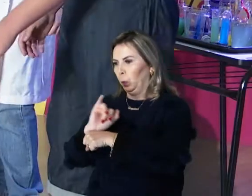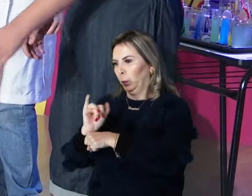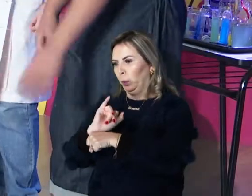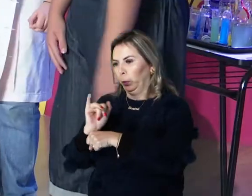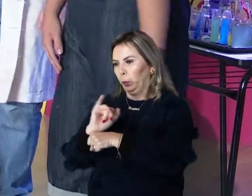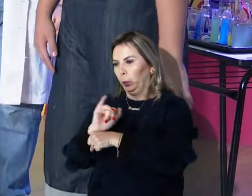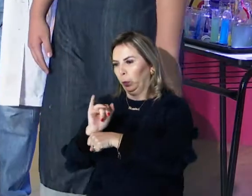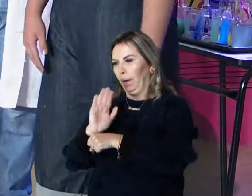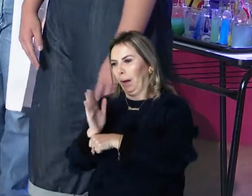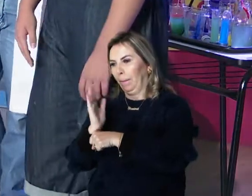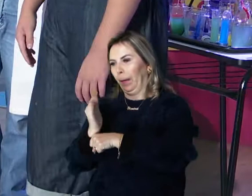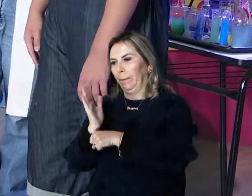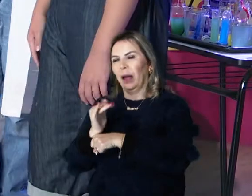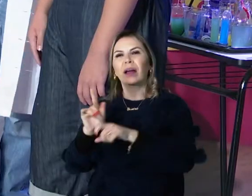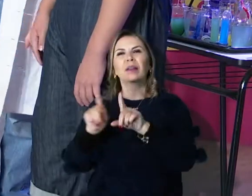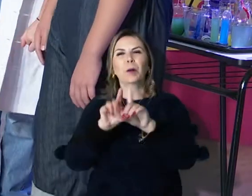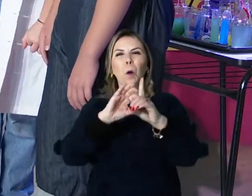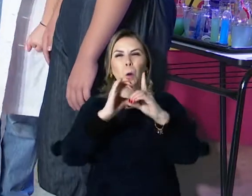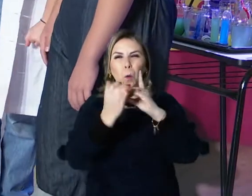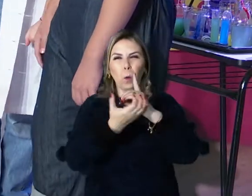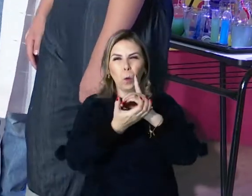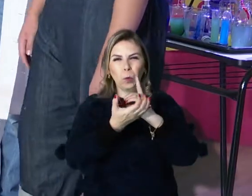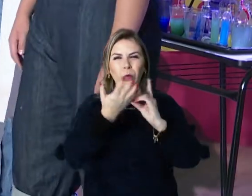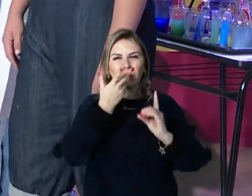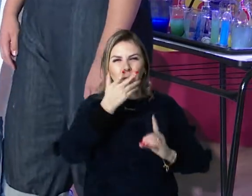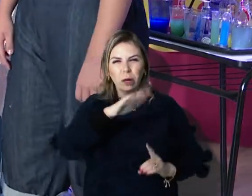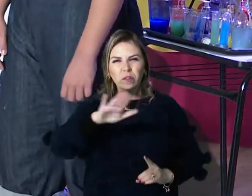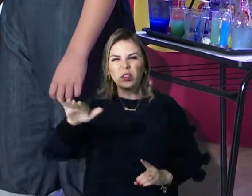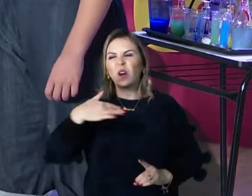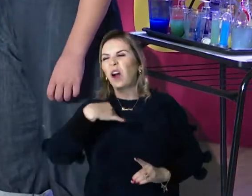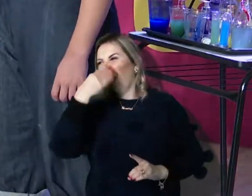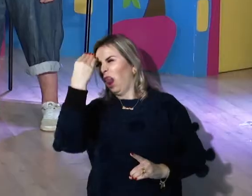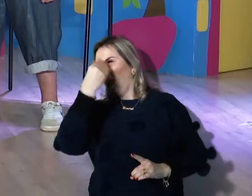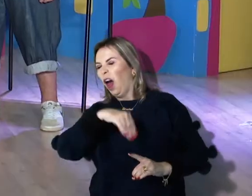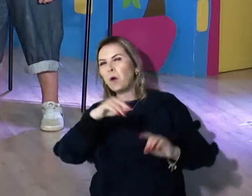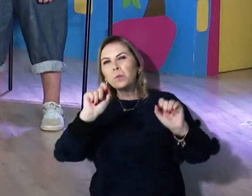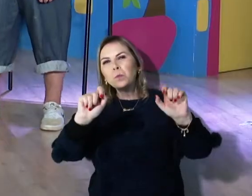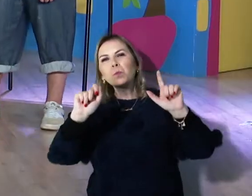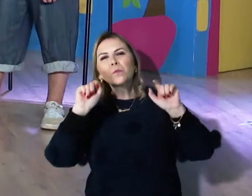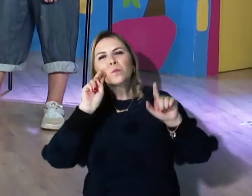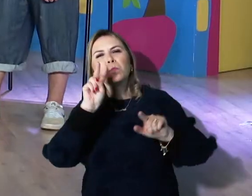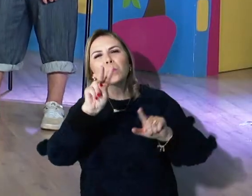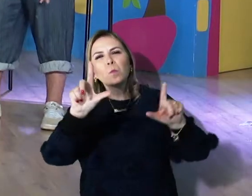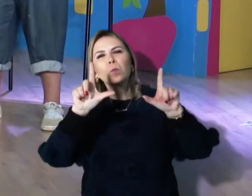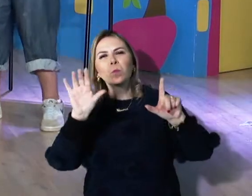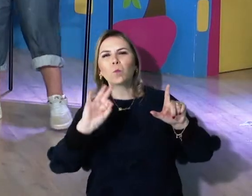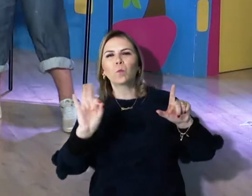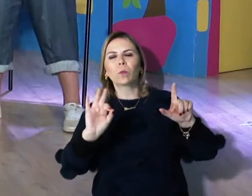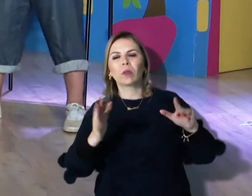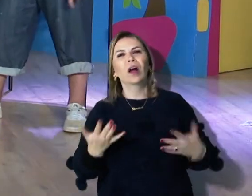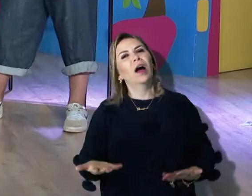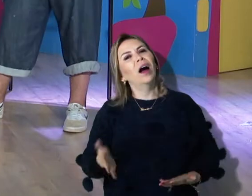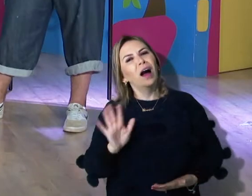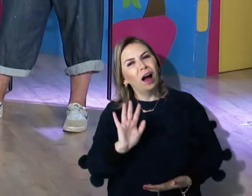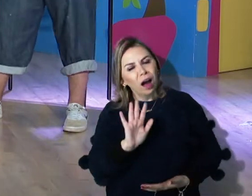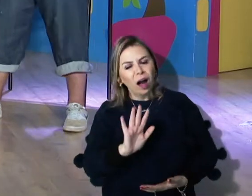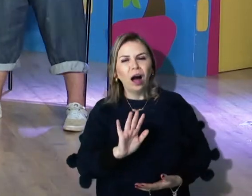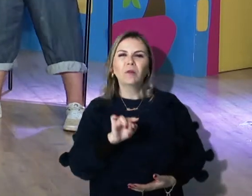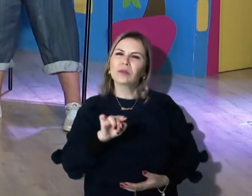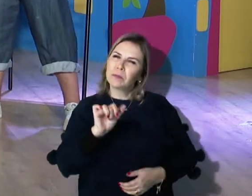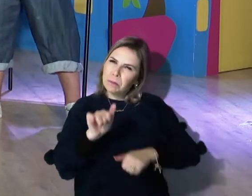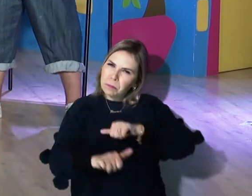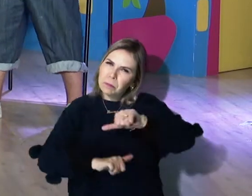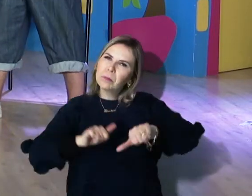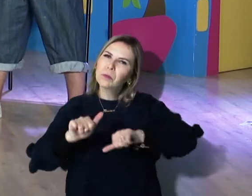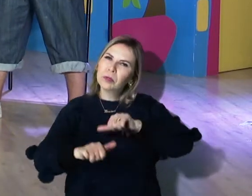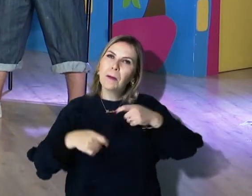o culto infantil eu não assisti. Mas, ó, Gigi, você pode mudar tudo isso. É só você